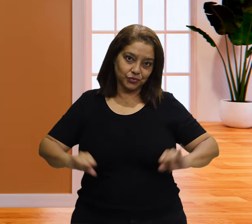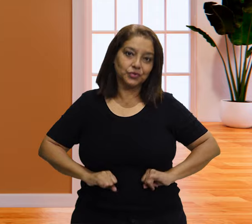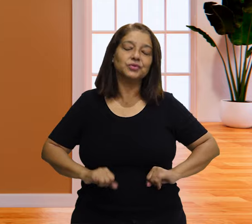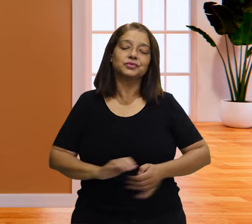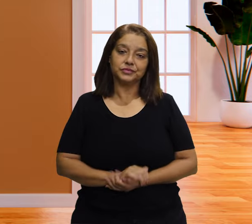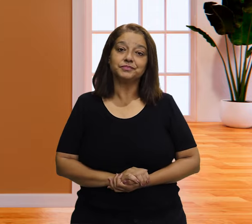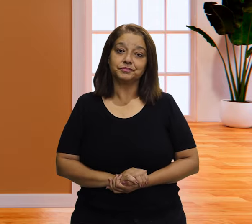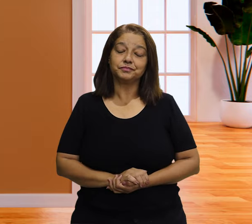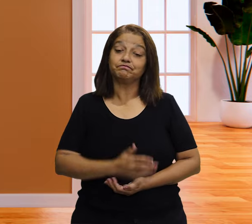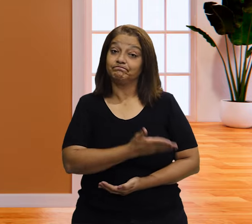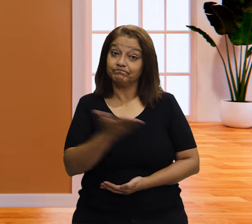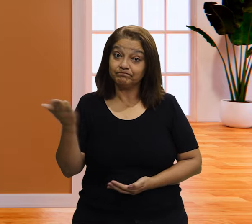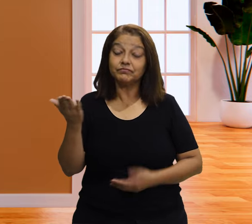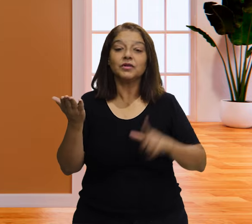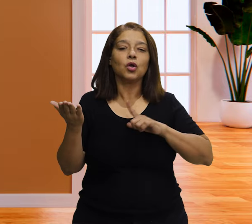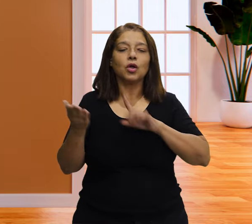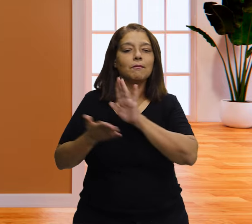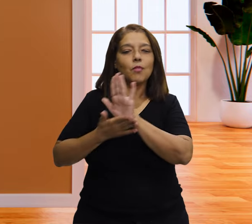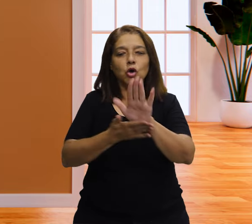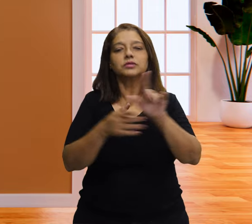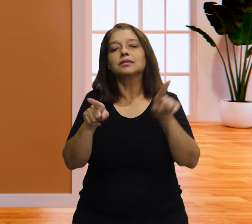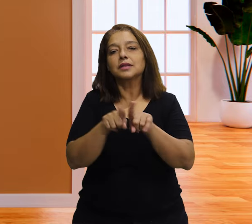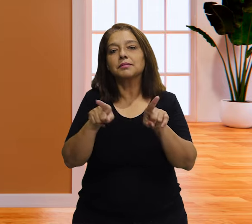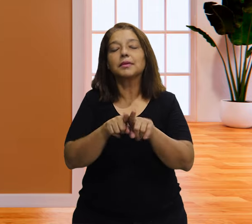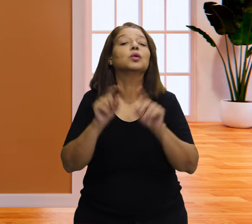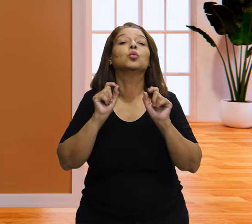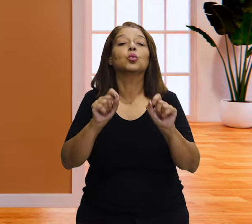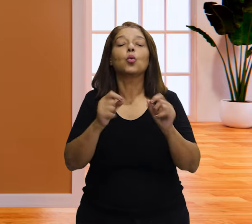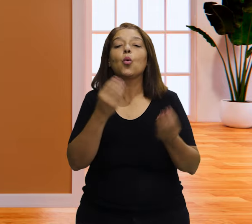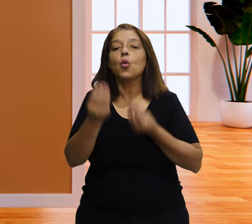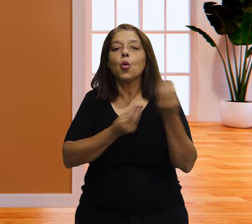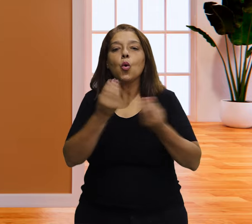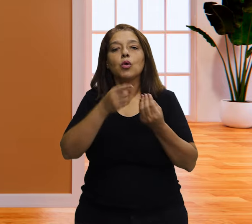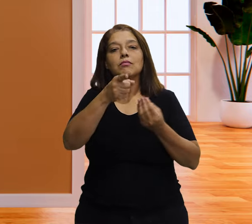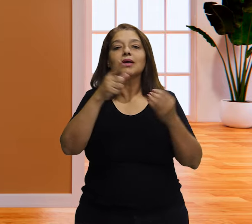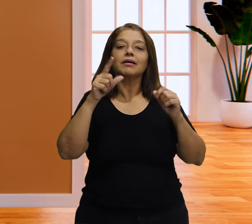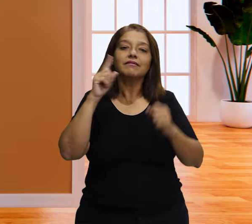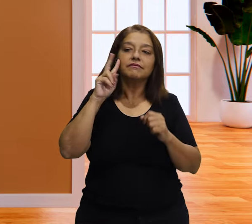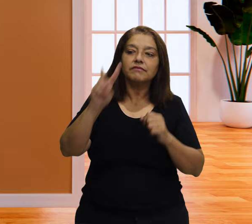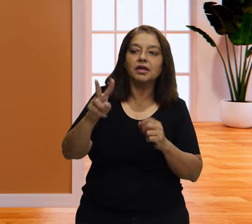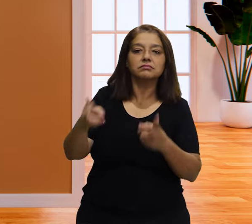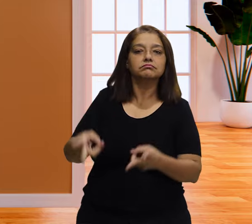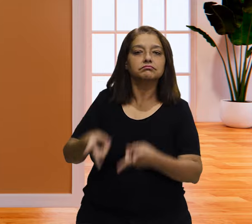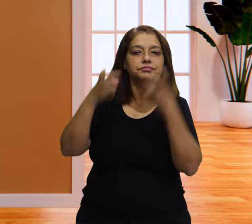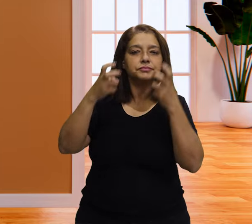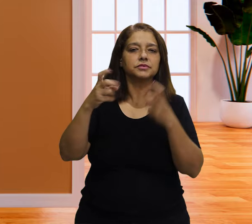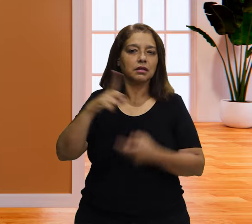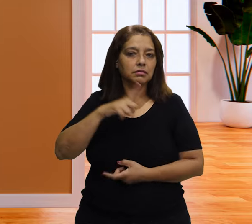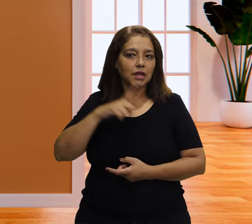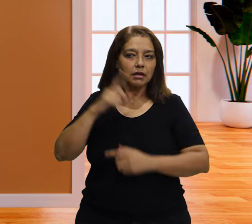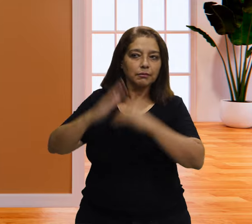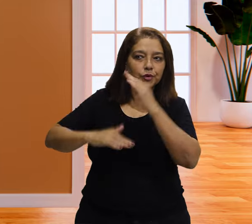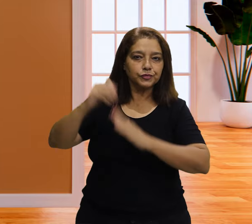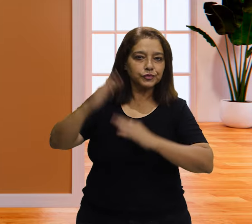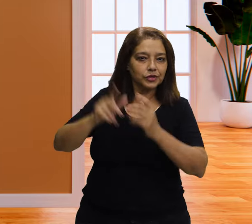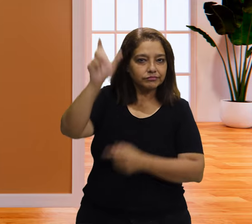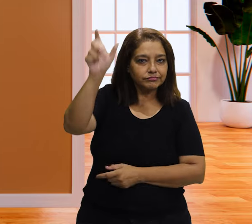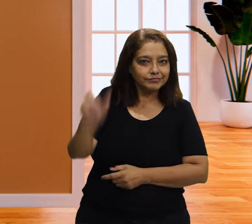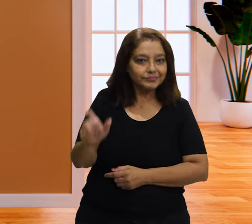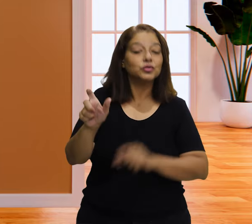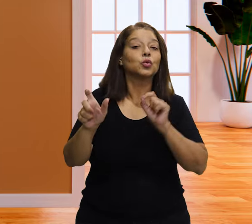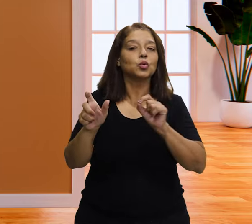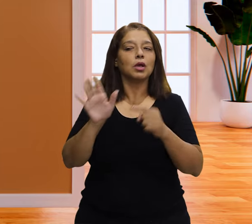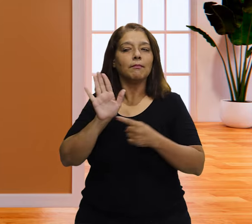destacaremos também o que fazer em casos de identificação desses sinais, apontando caminhos possíveis para o